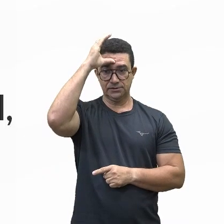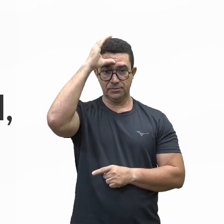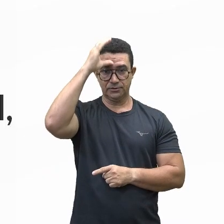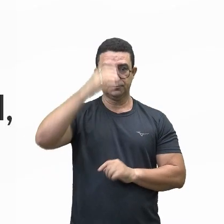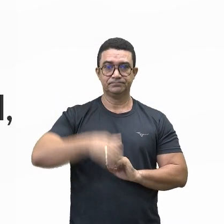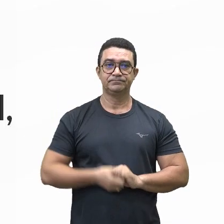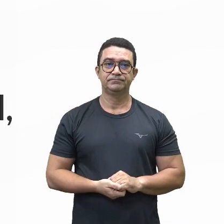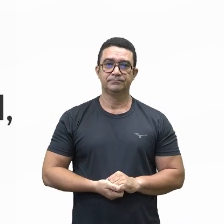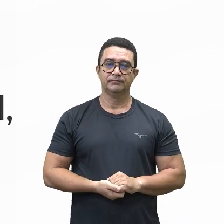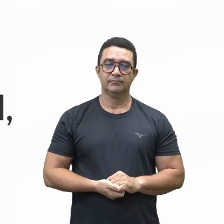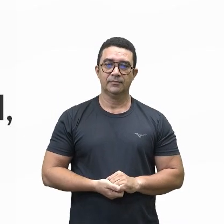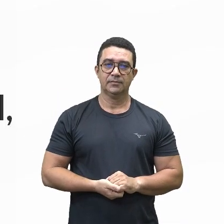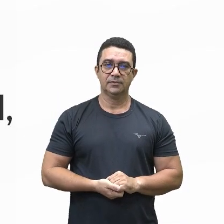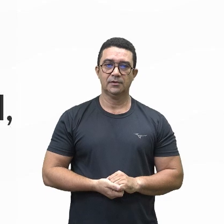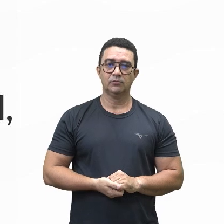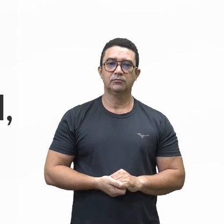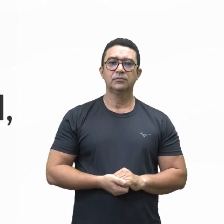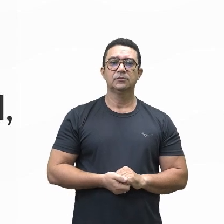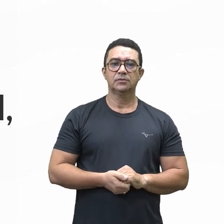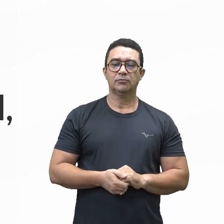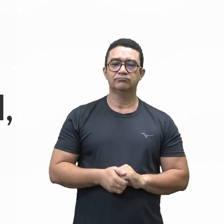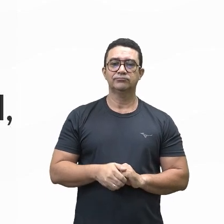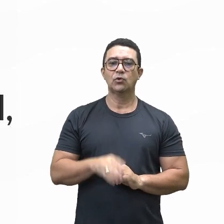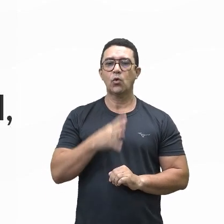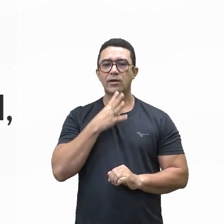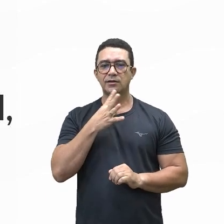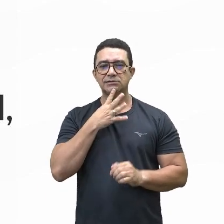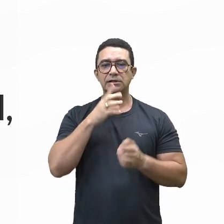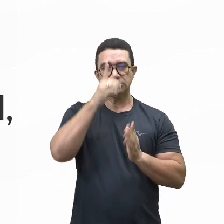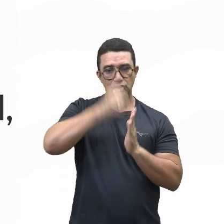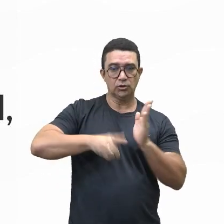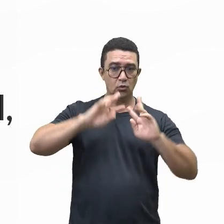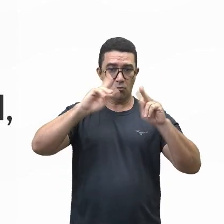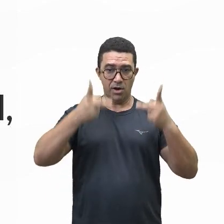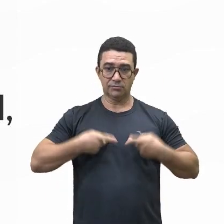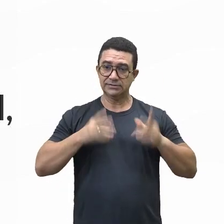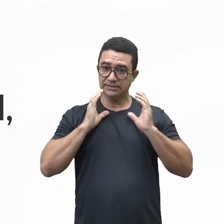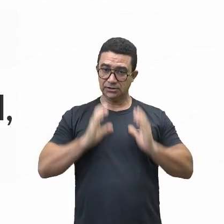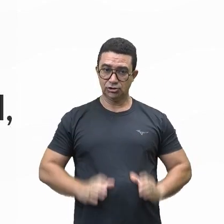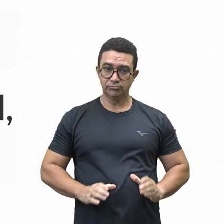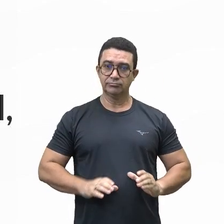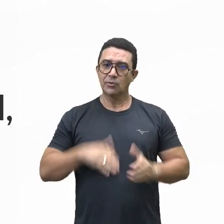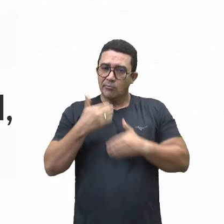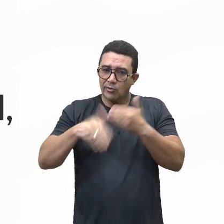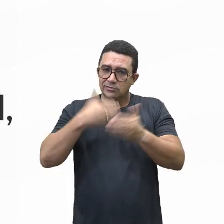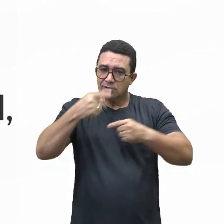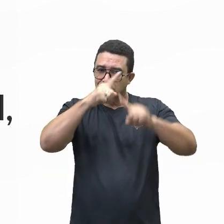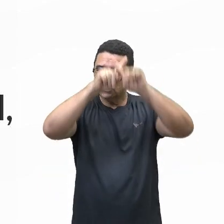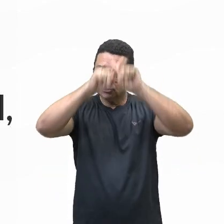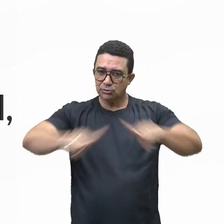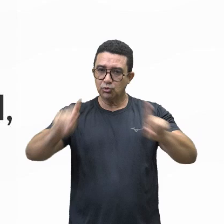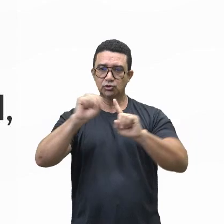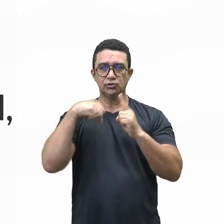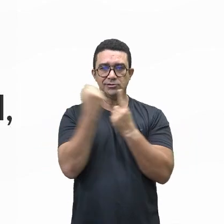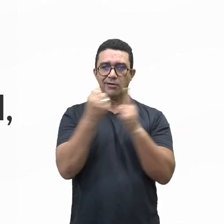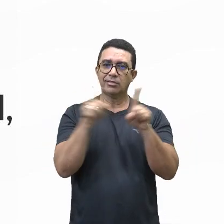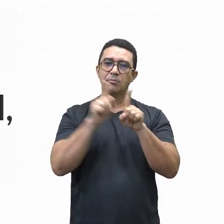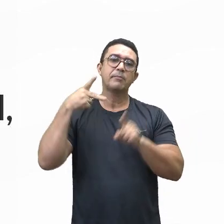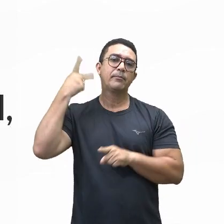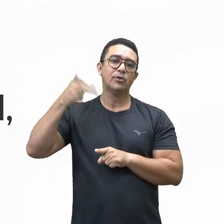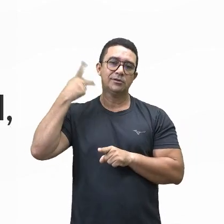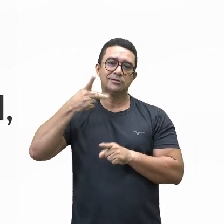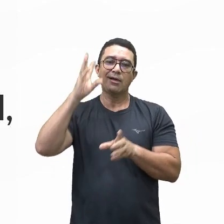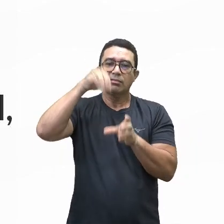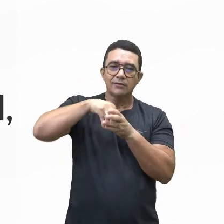nossa aula. O objeto de conhecimento é noções de direitos humanos e cidadania, processos de disputas sociais e